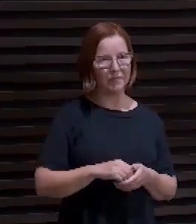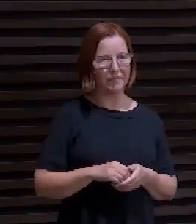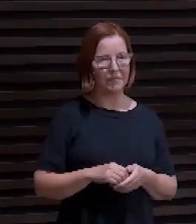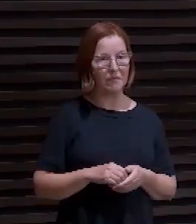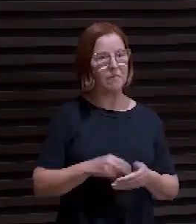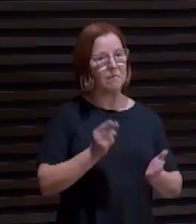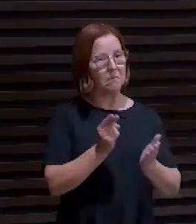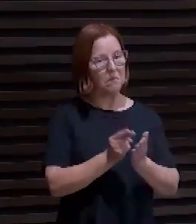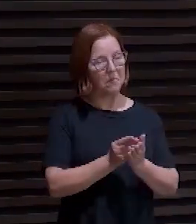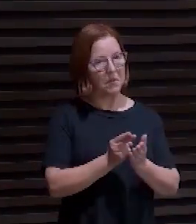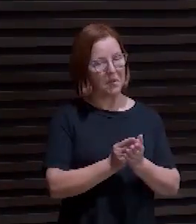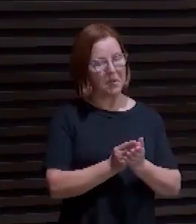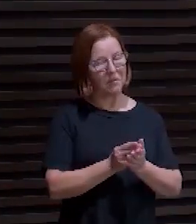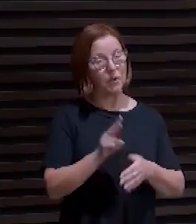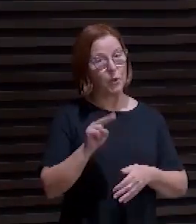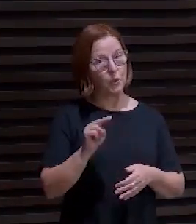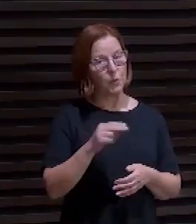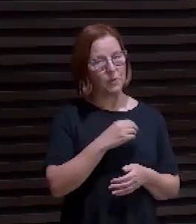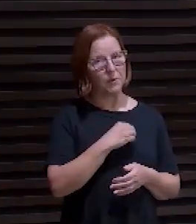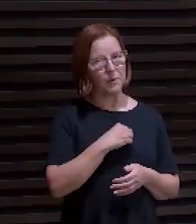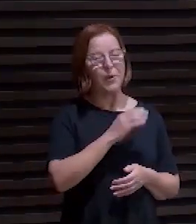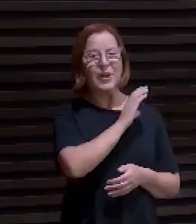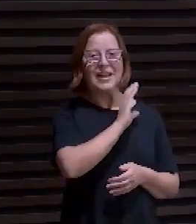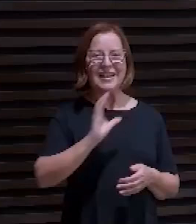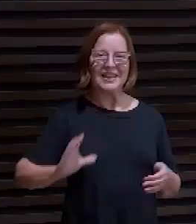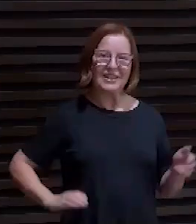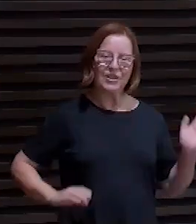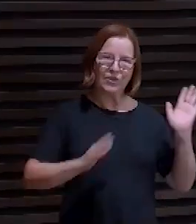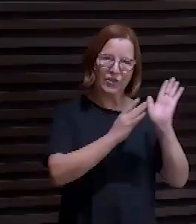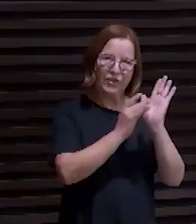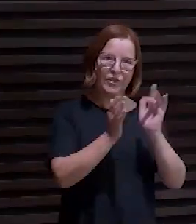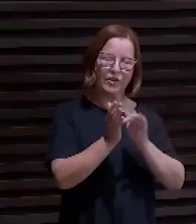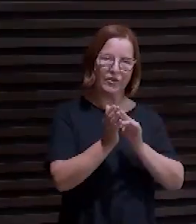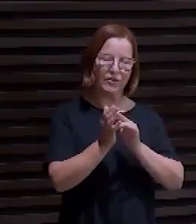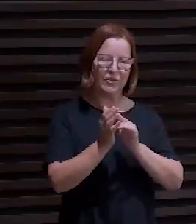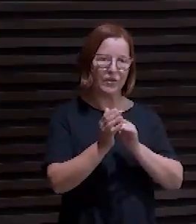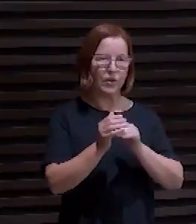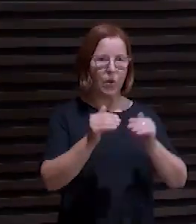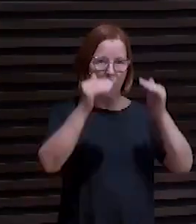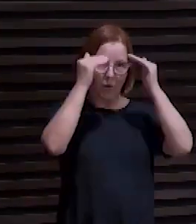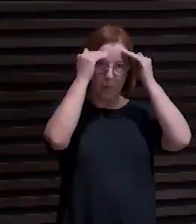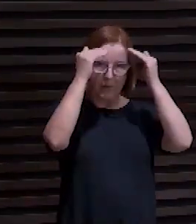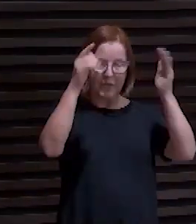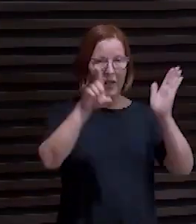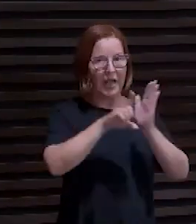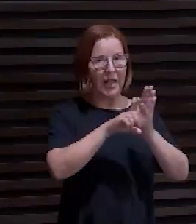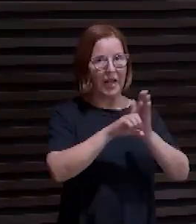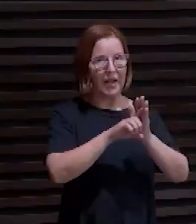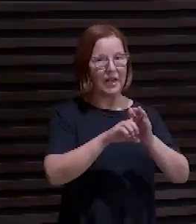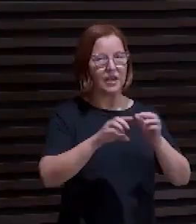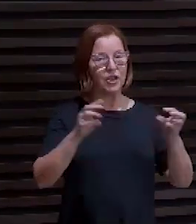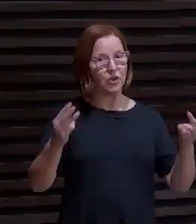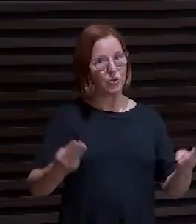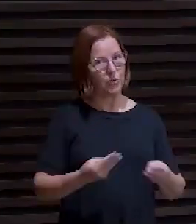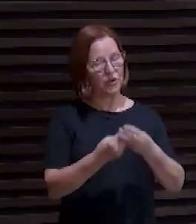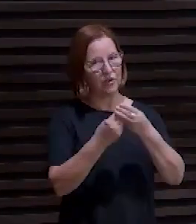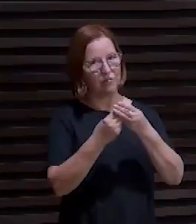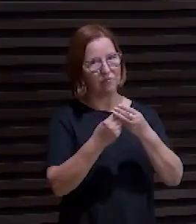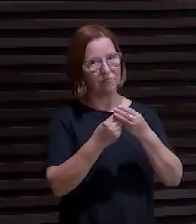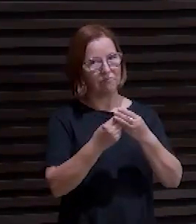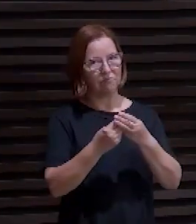Apesar de sua impecabilidade, Cristo Jesus até obedeceu à lei judaica,